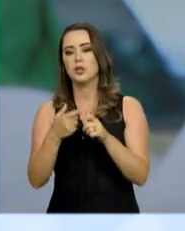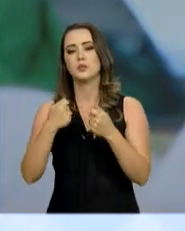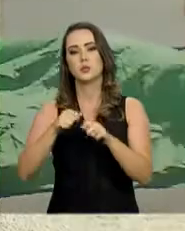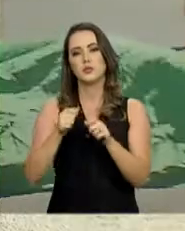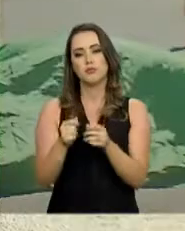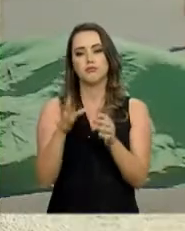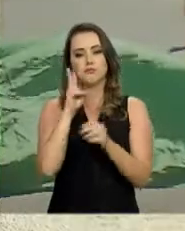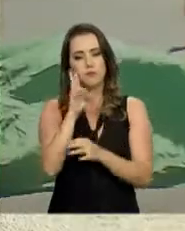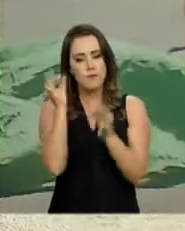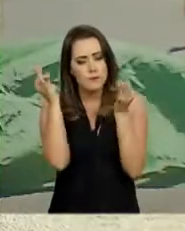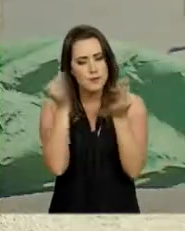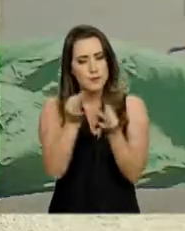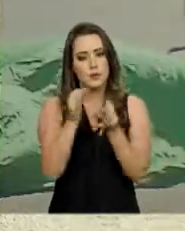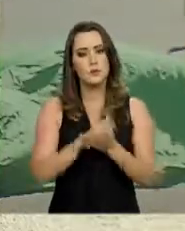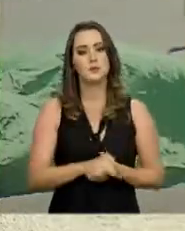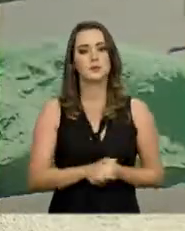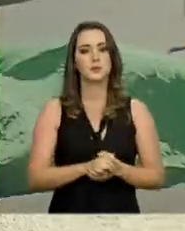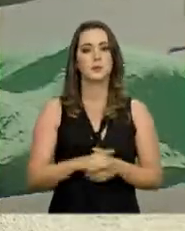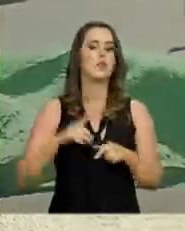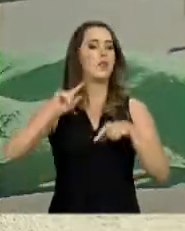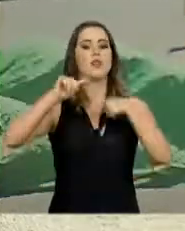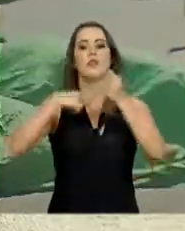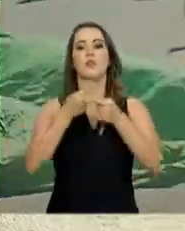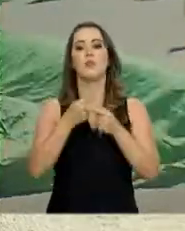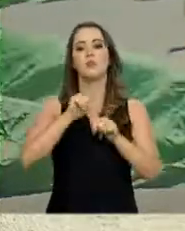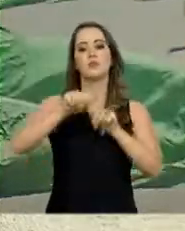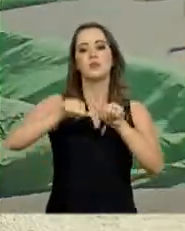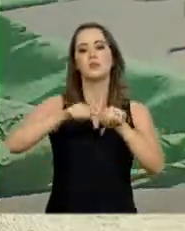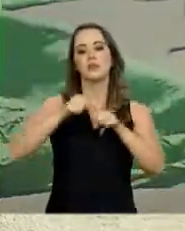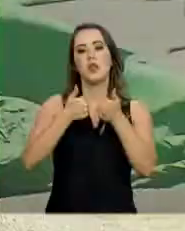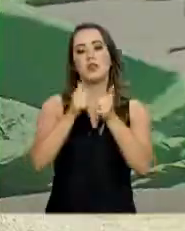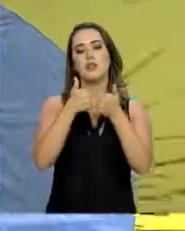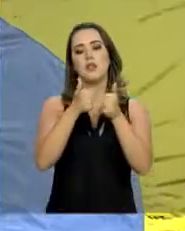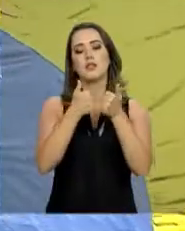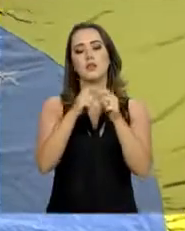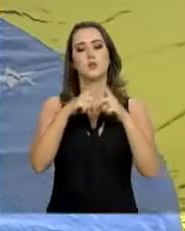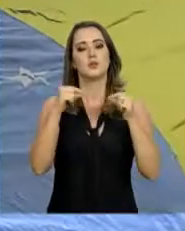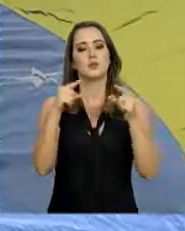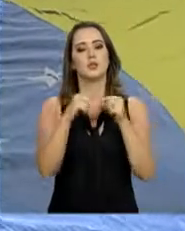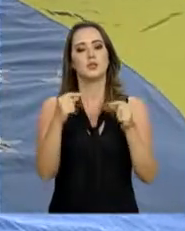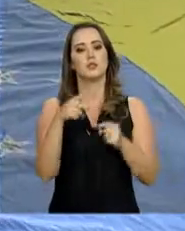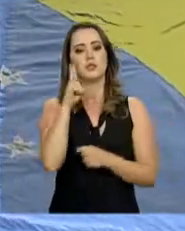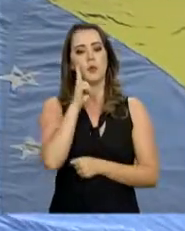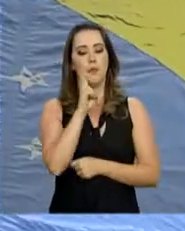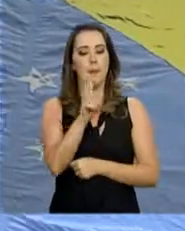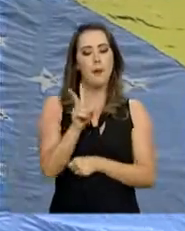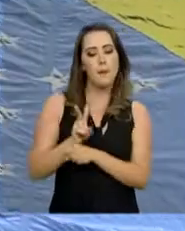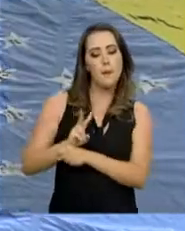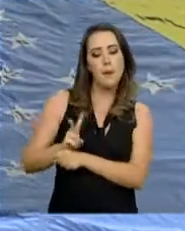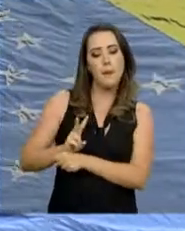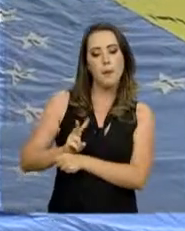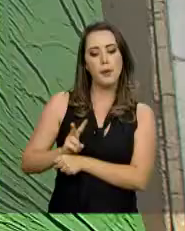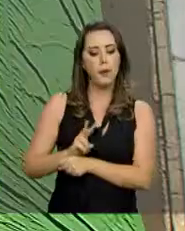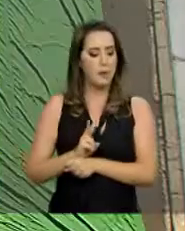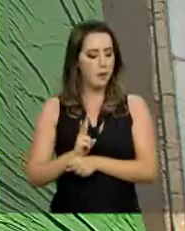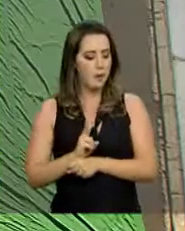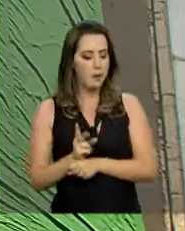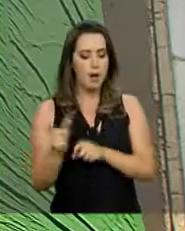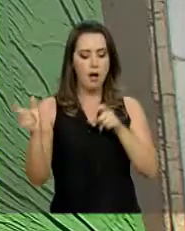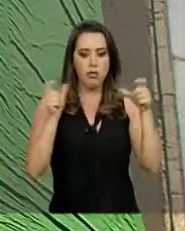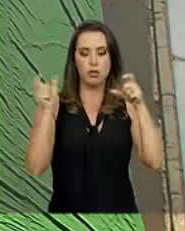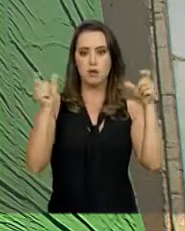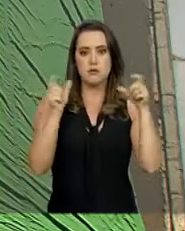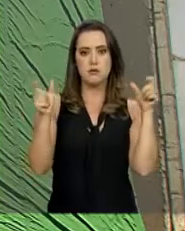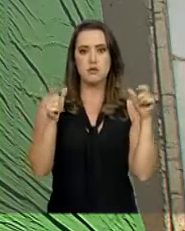acabamento. E depois de pronta, a bandeira é transportada para Brasília, por onde passa por uma minuciosa inspeção